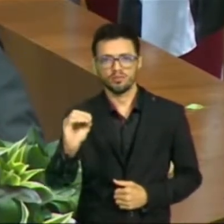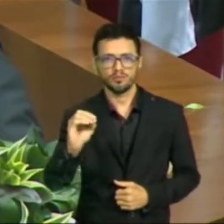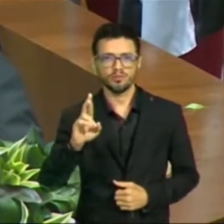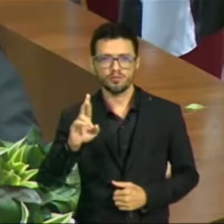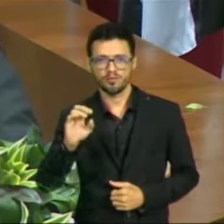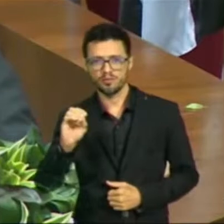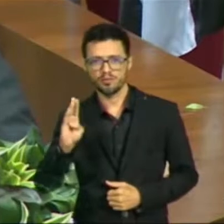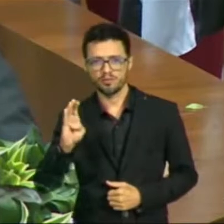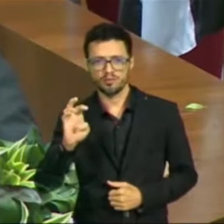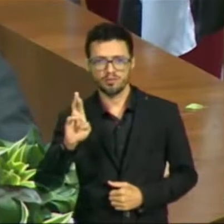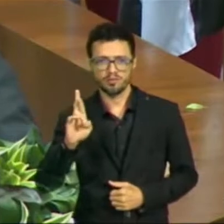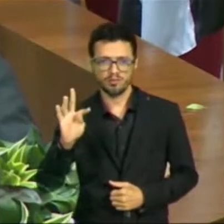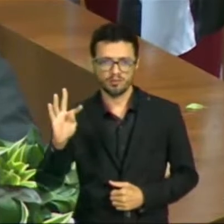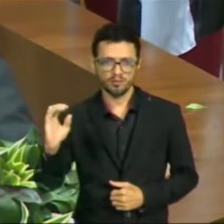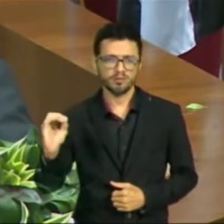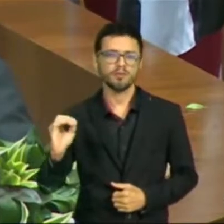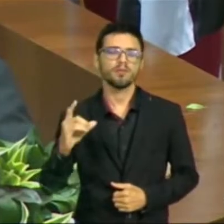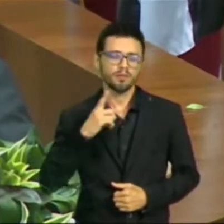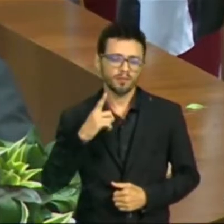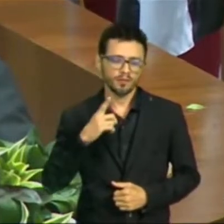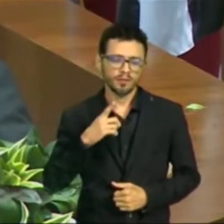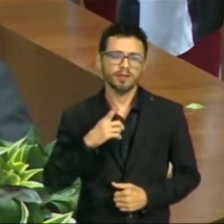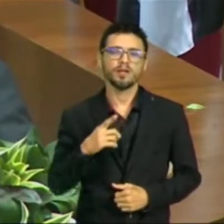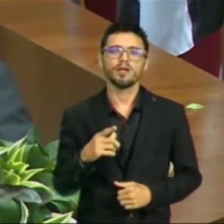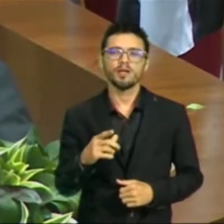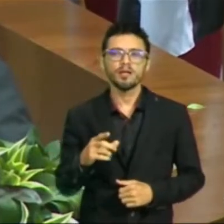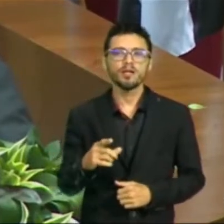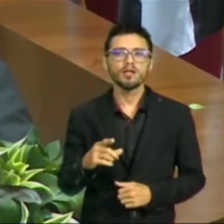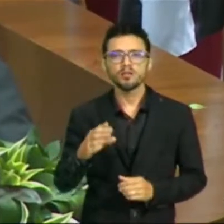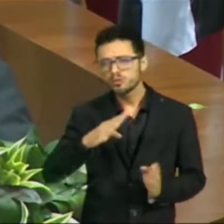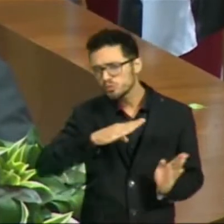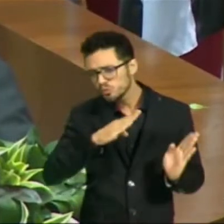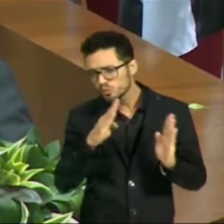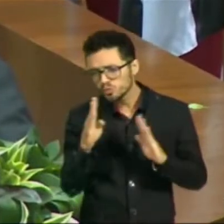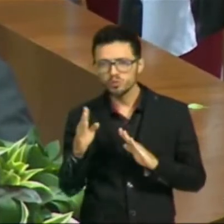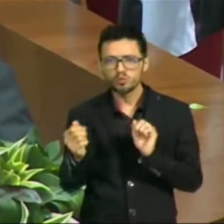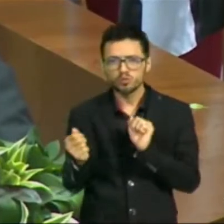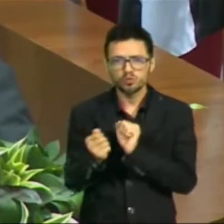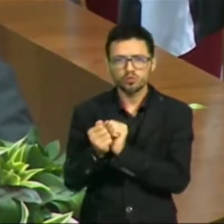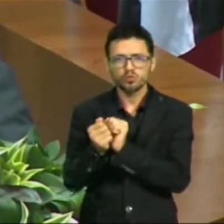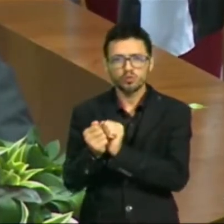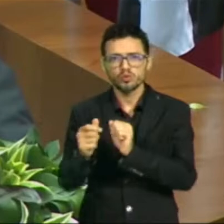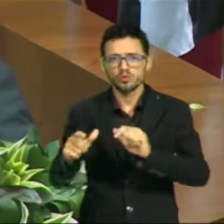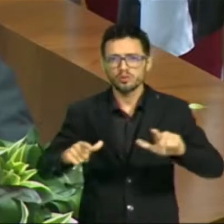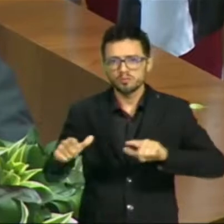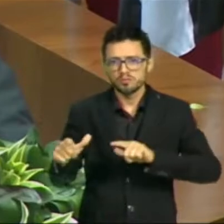integrando aquela equipe, uma equipe vencedora, uma equipe que está sempre atento e